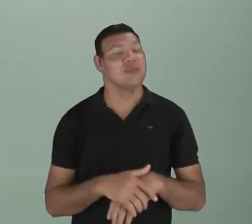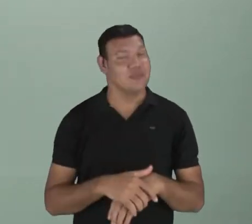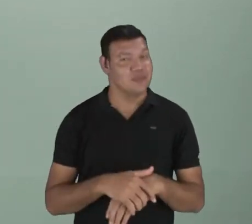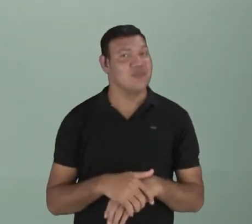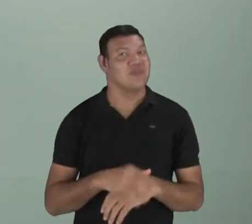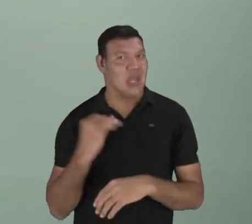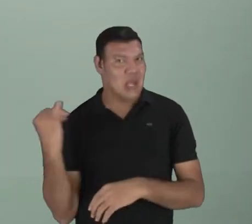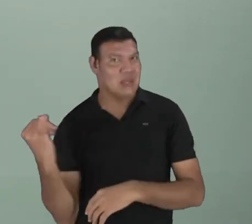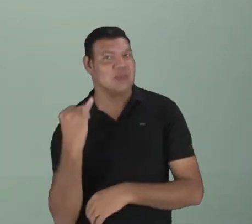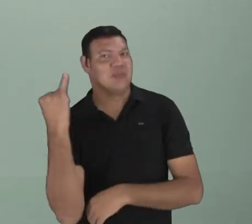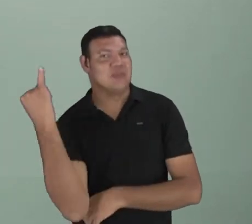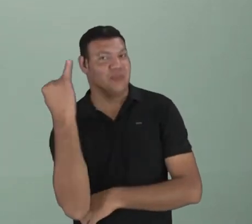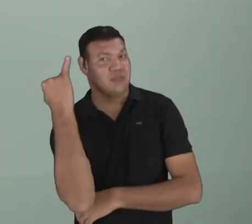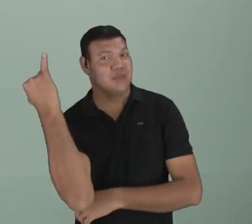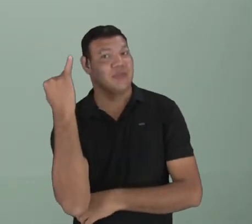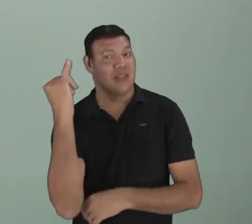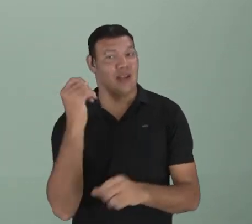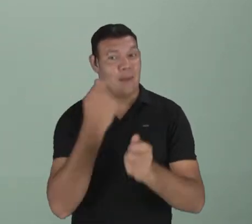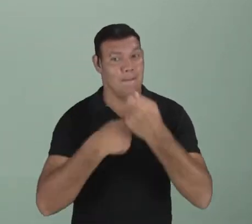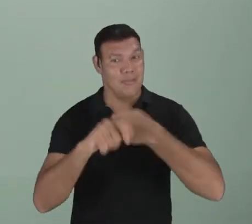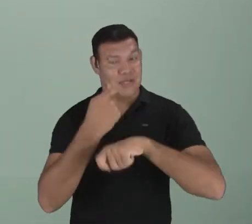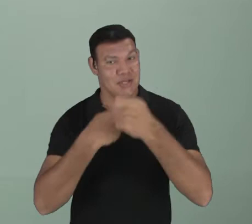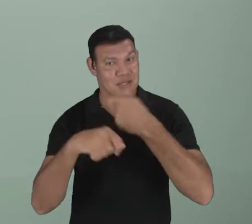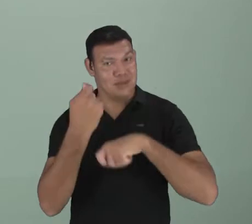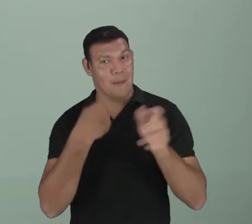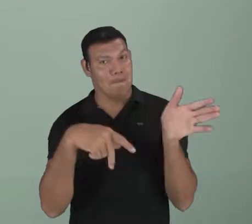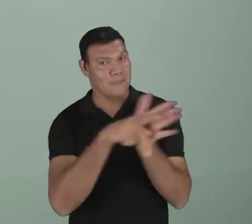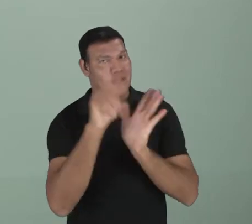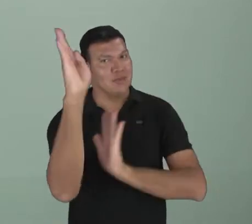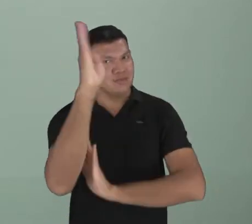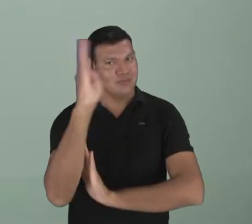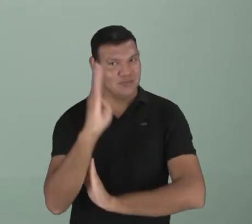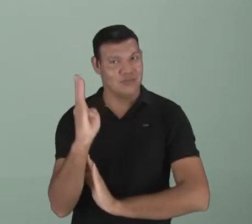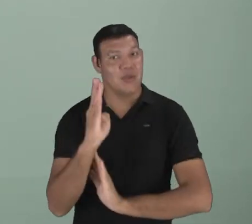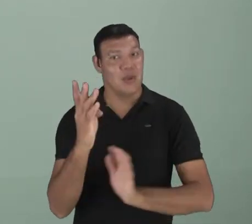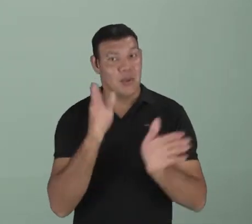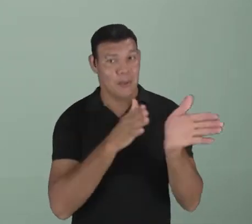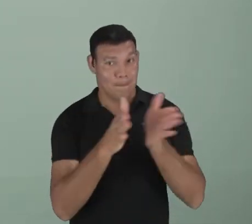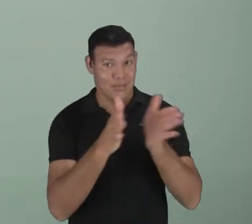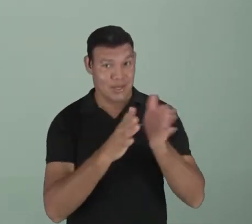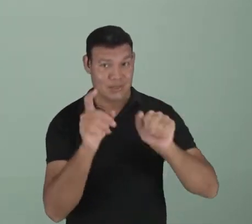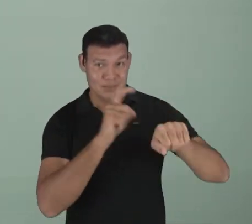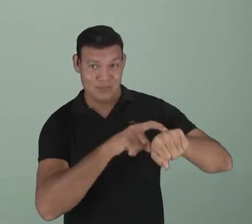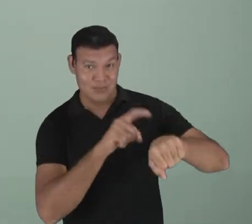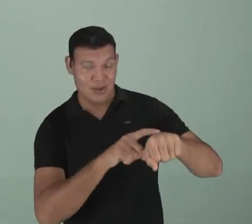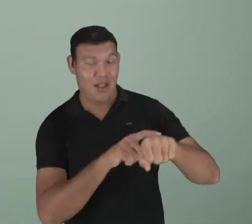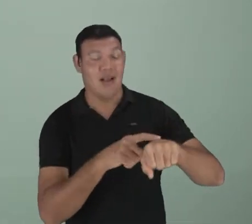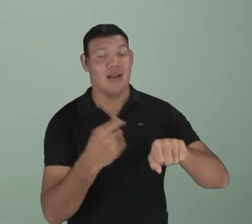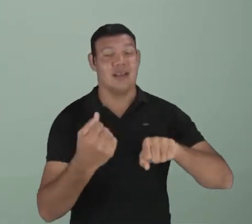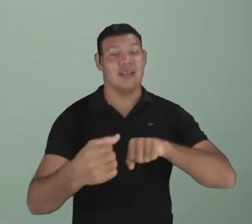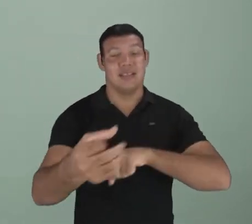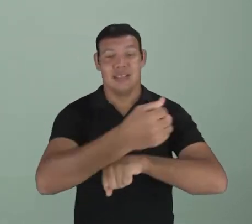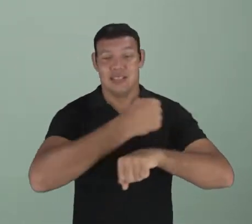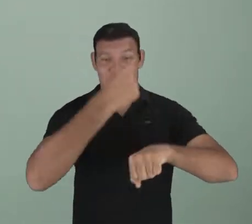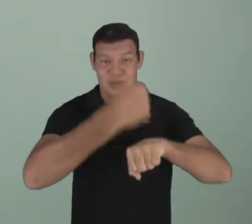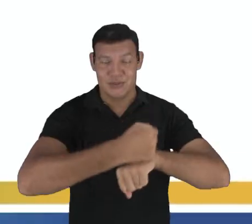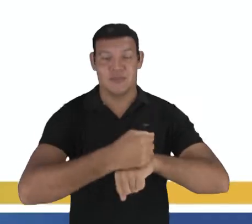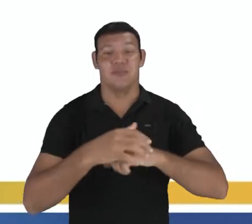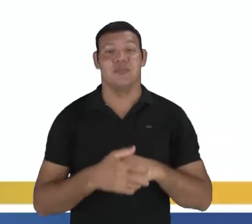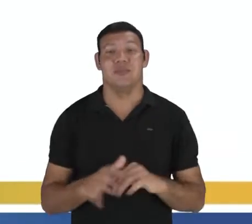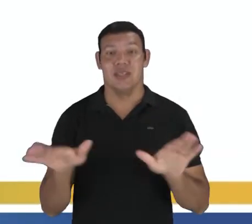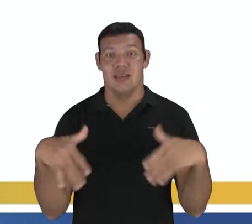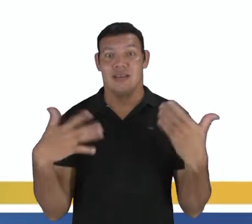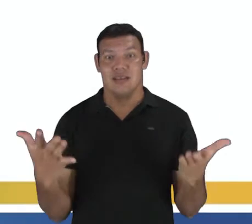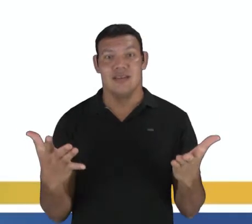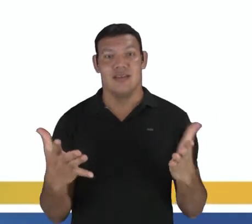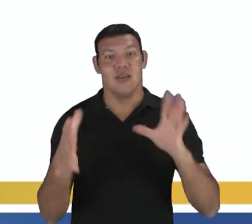tão importante, né, para a economia brasileira na colonização, tá, pessoal? Então vamos lá, né?